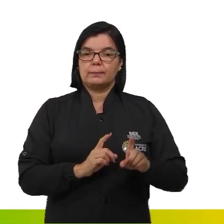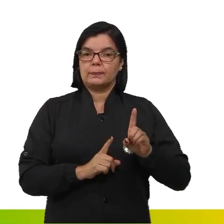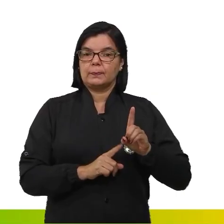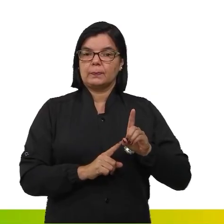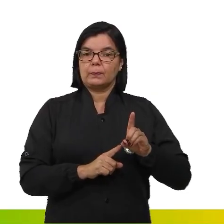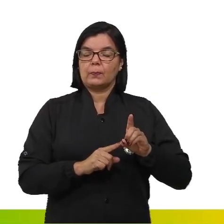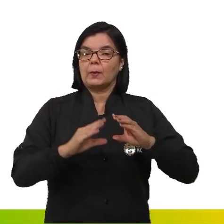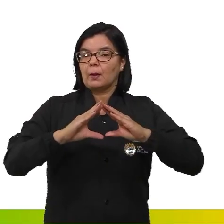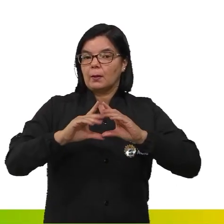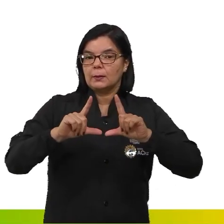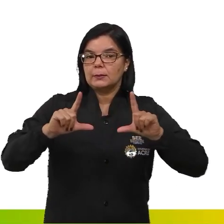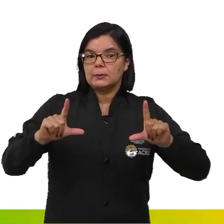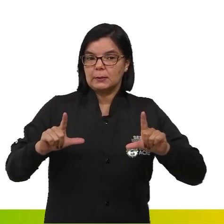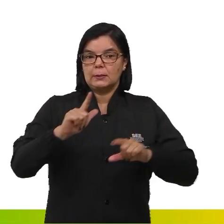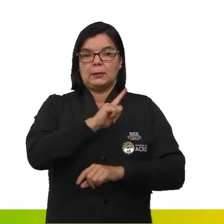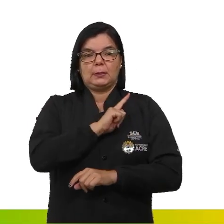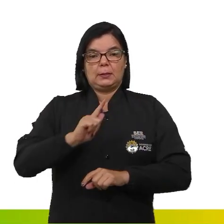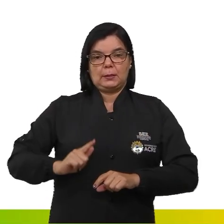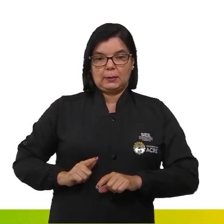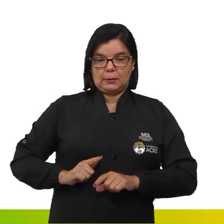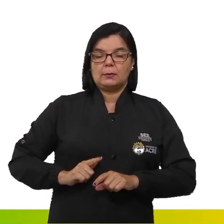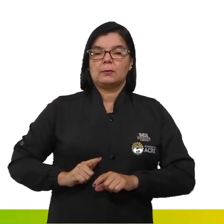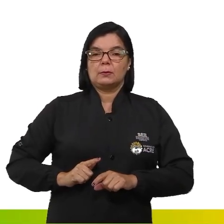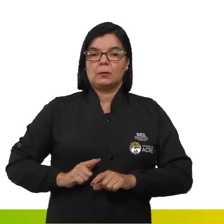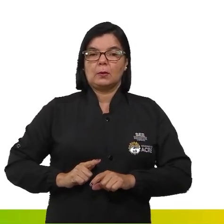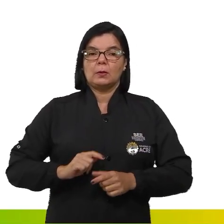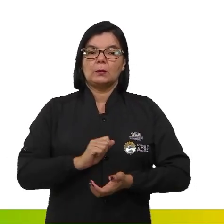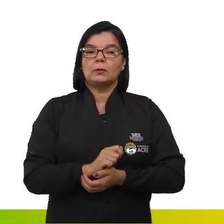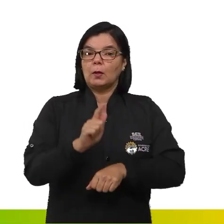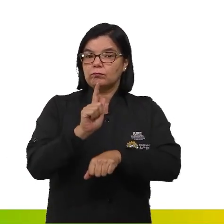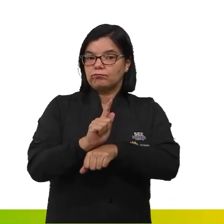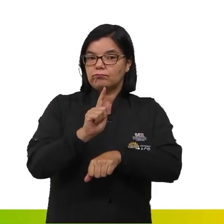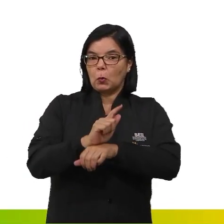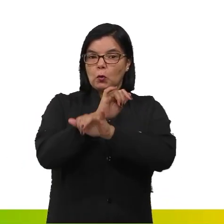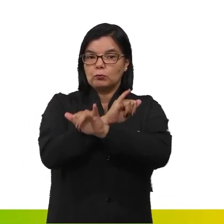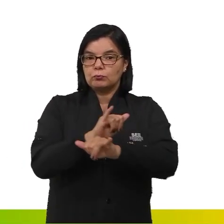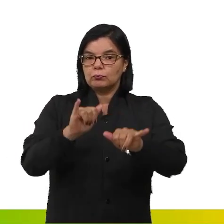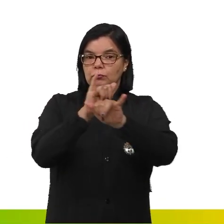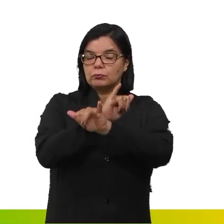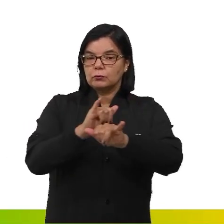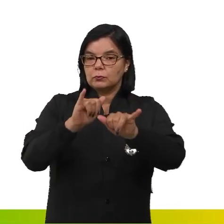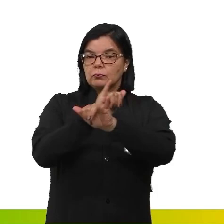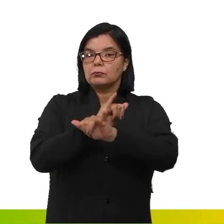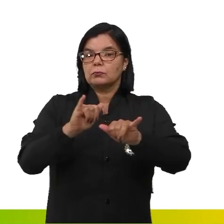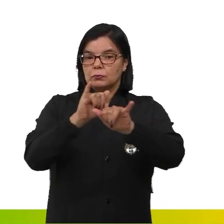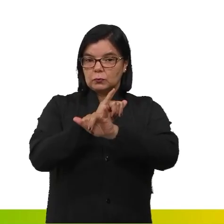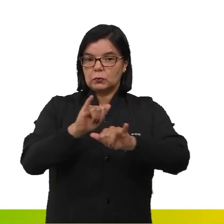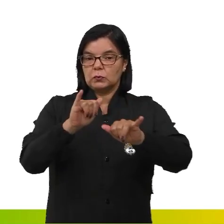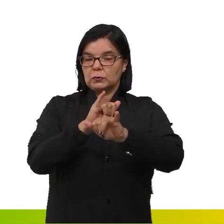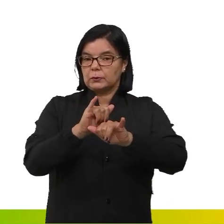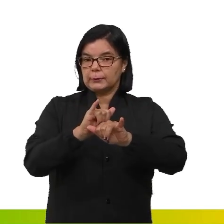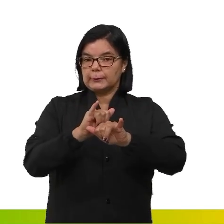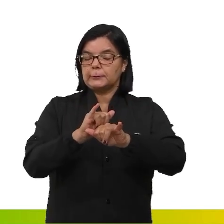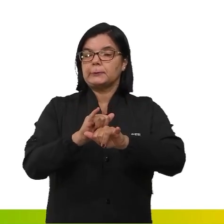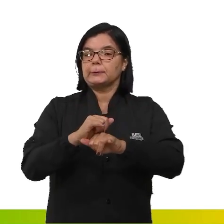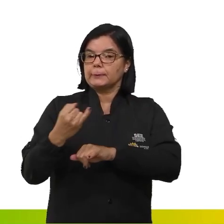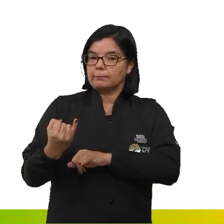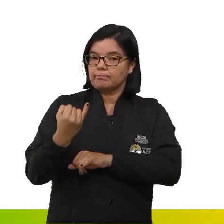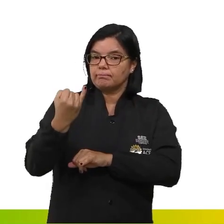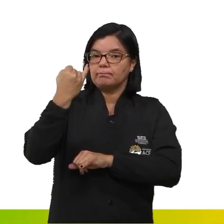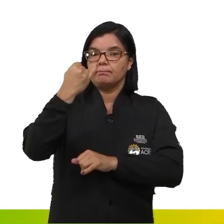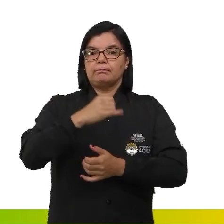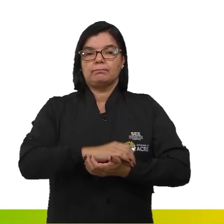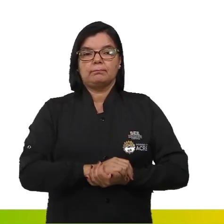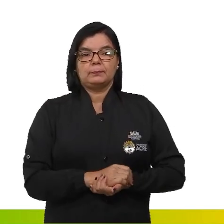Letra D. A transparência na gestão pública, com a divulgação de informações